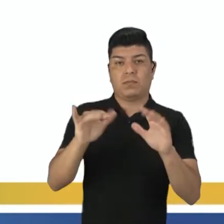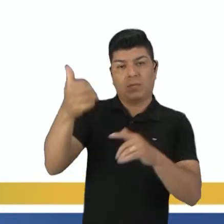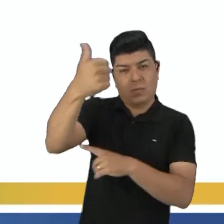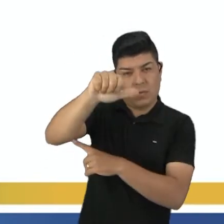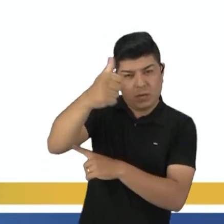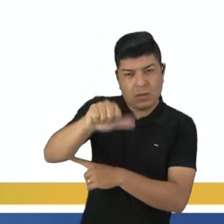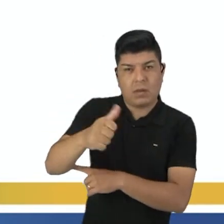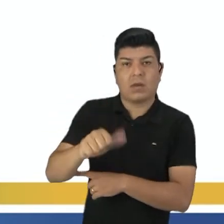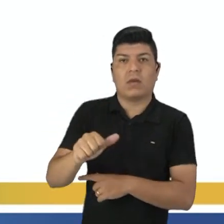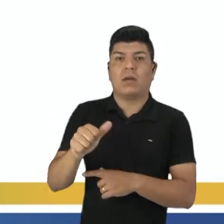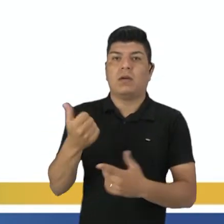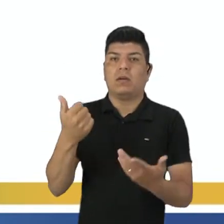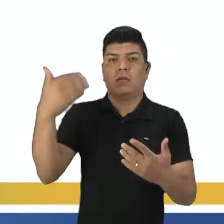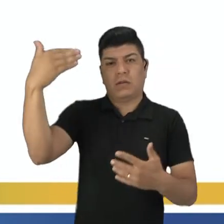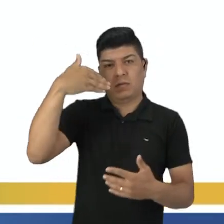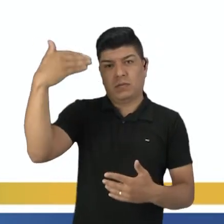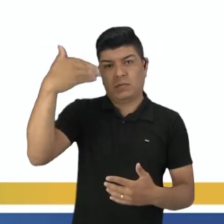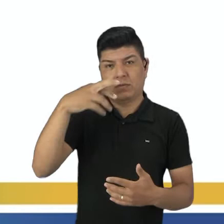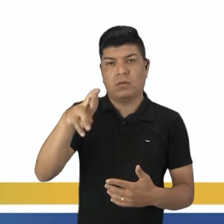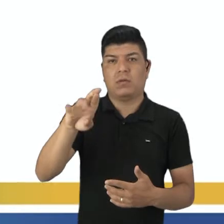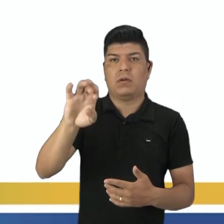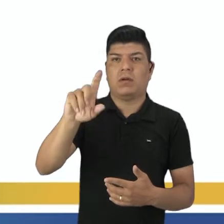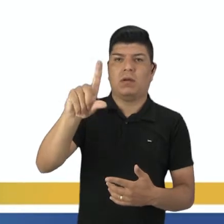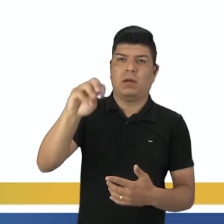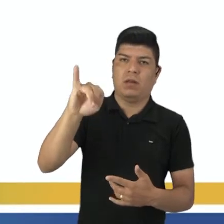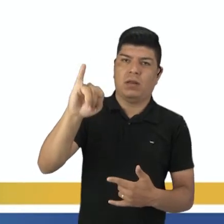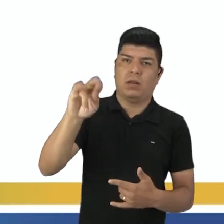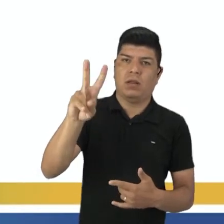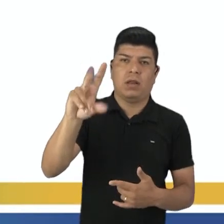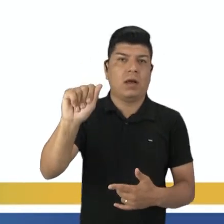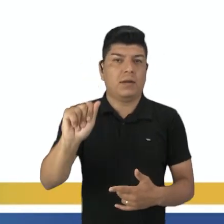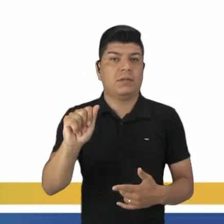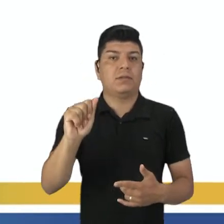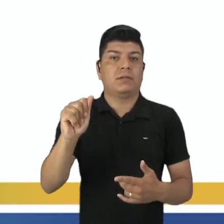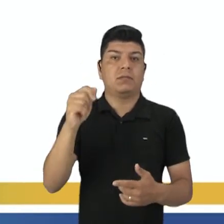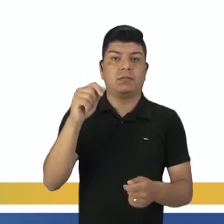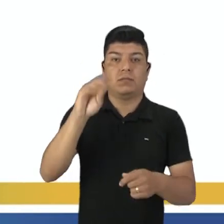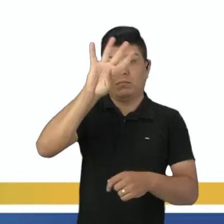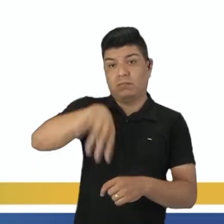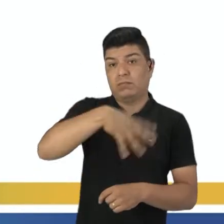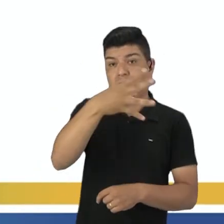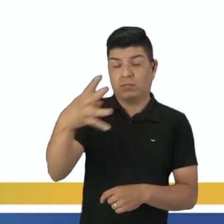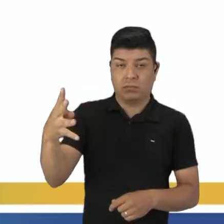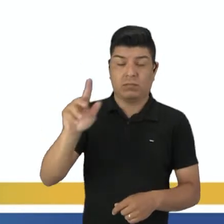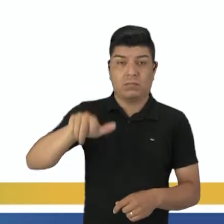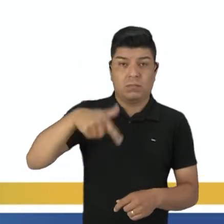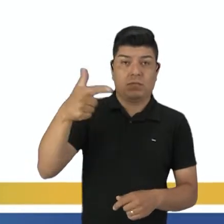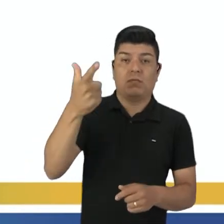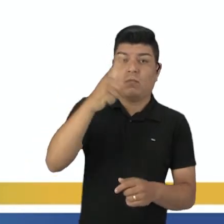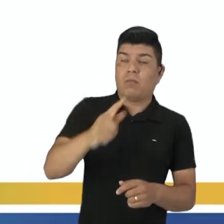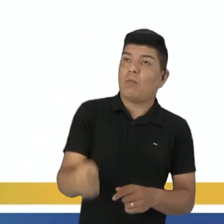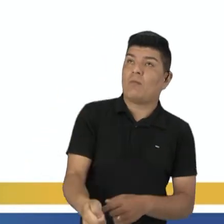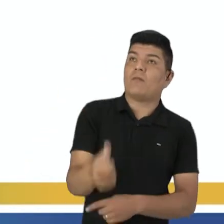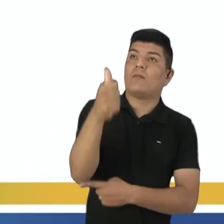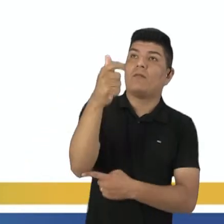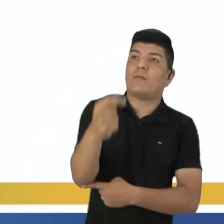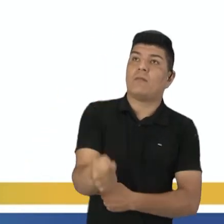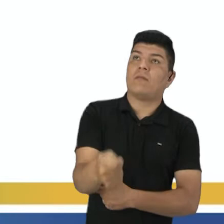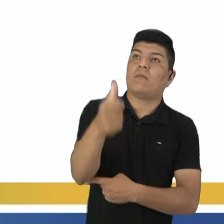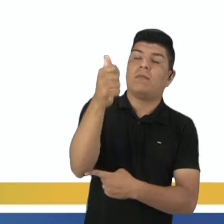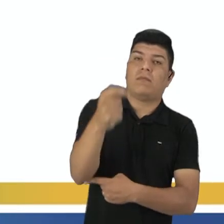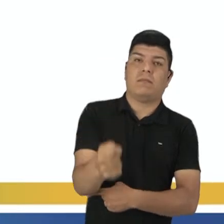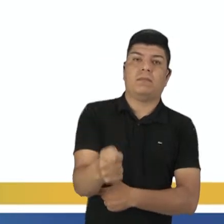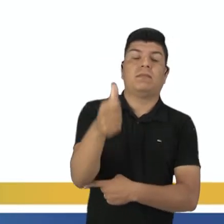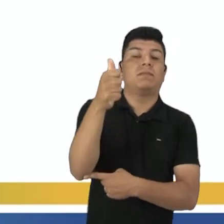das frequências relativas, né, que nós realizamos ali nas tabelas, né, após sucessivos lançamentos